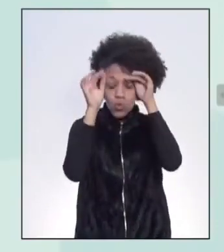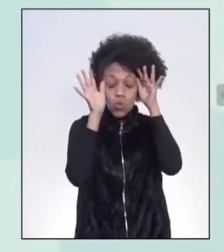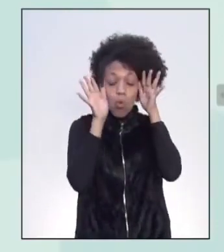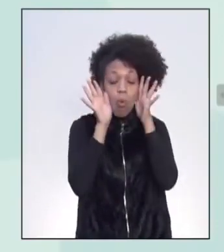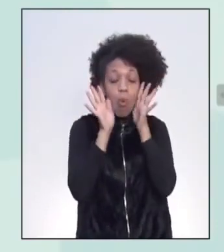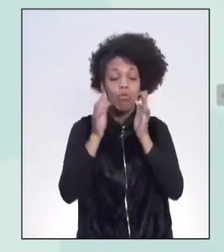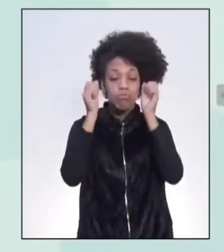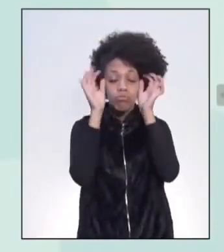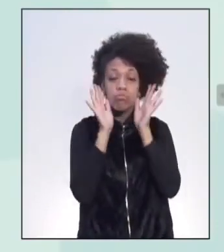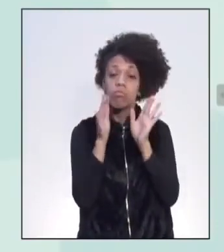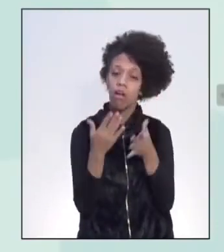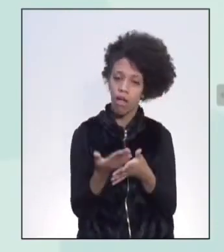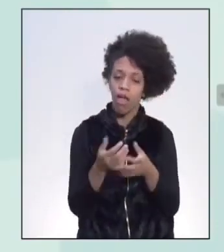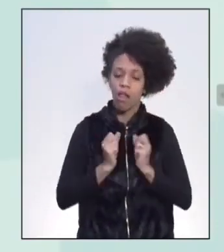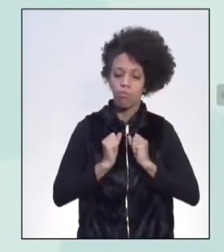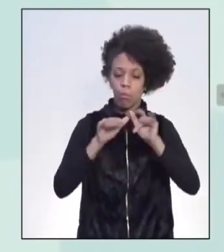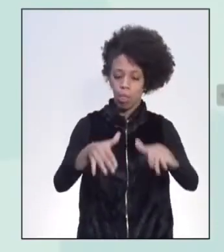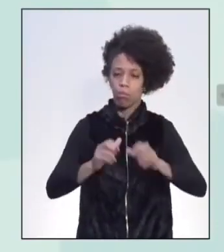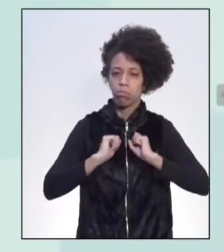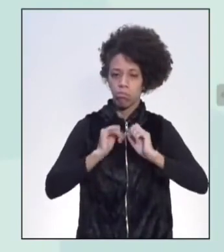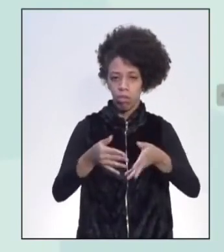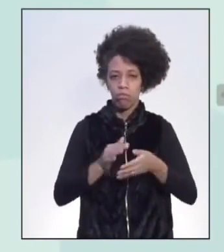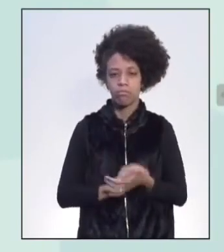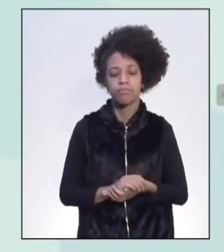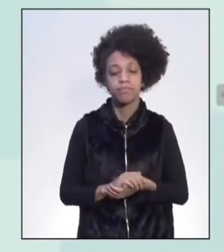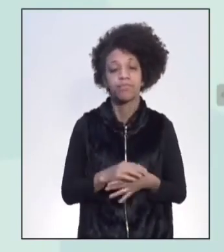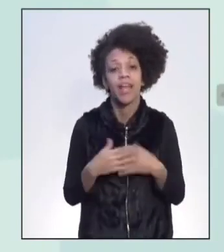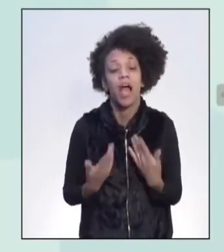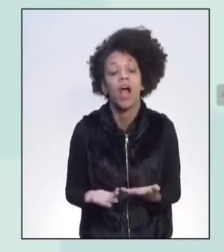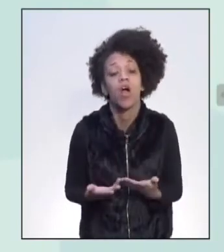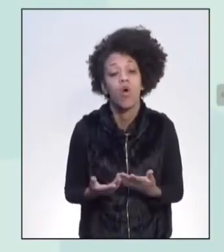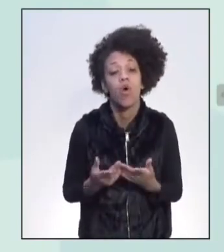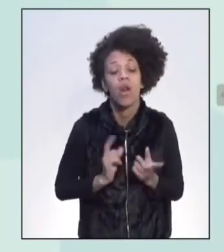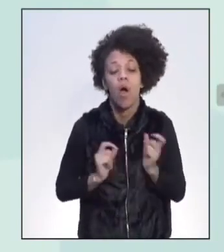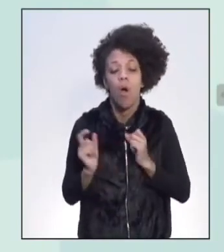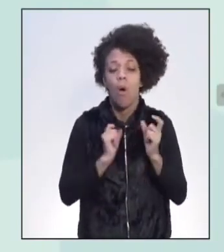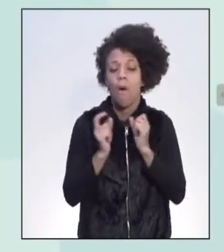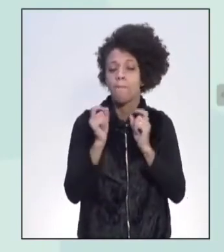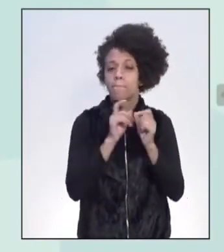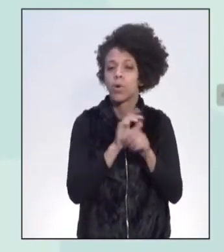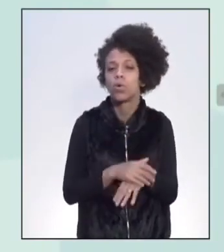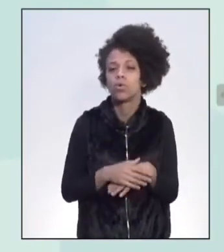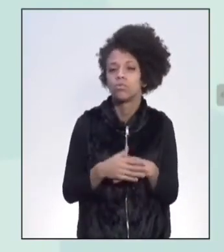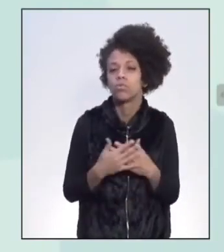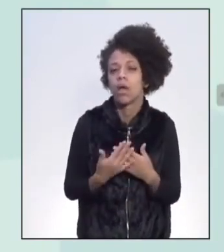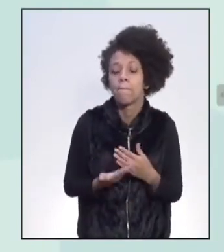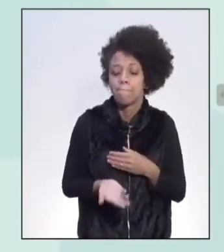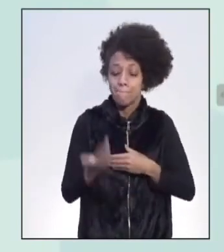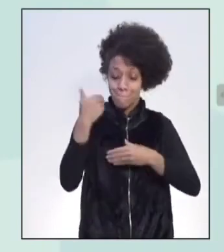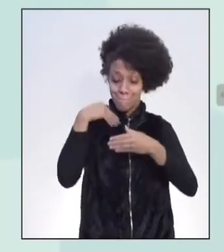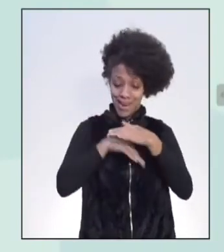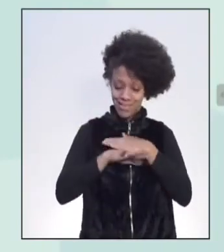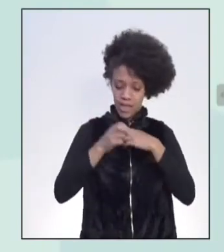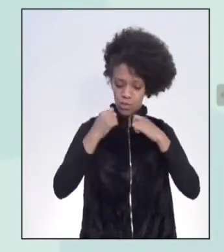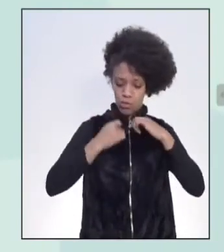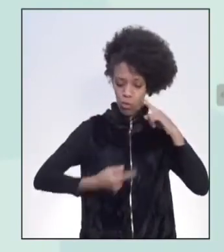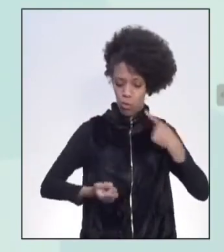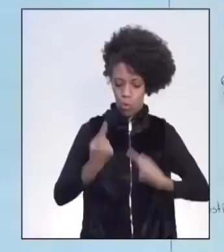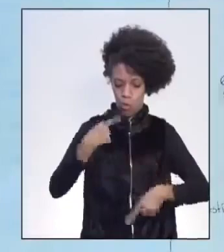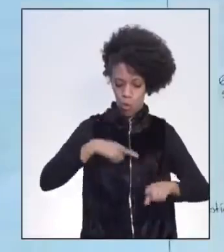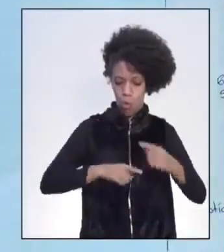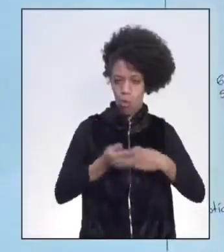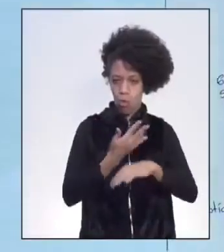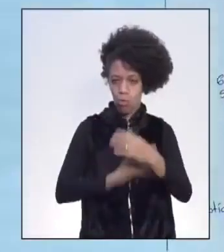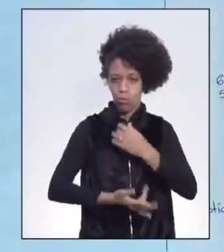ela é exócrina. Agora, quando joga hormônio, quando joga as coisas para dentro da corrente sanguínea, para dentro